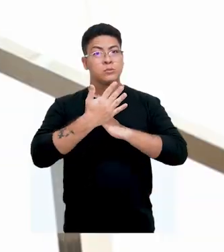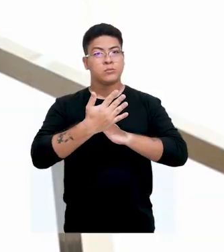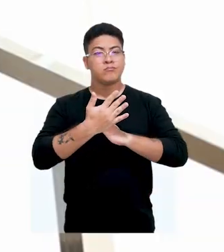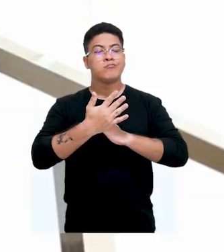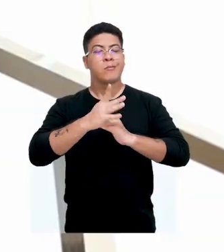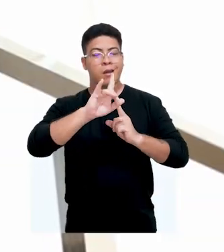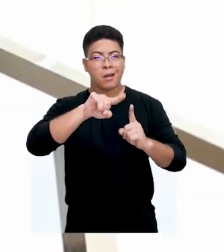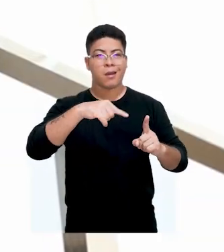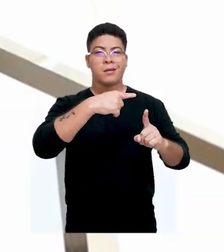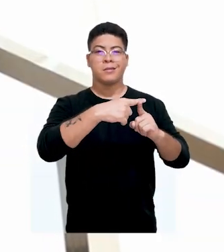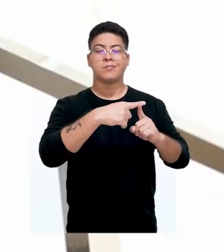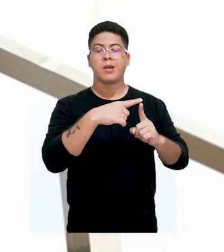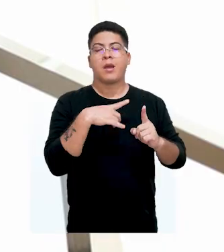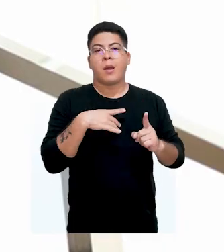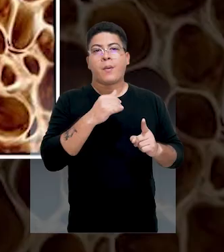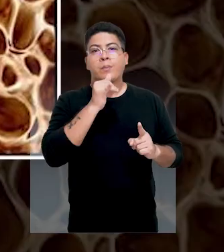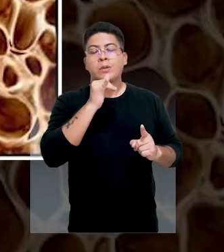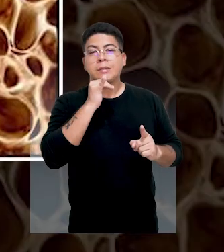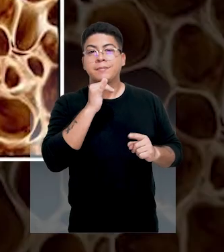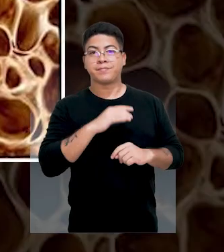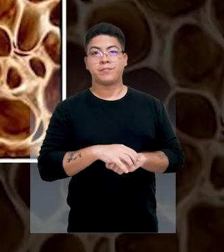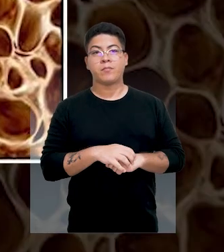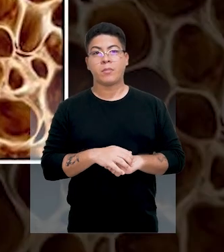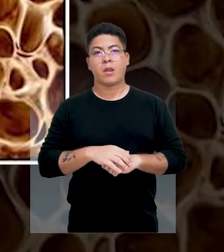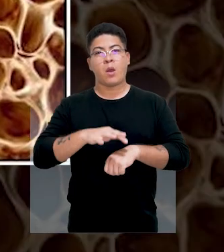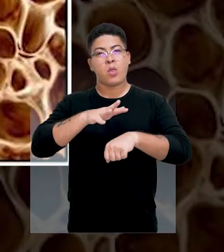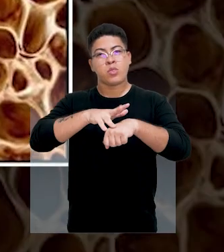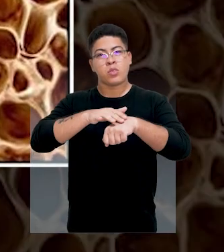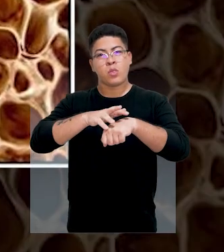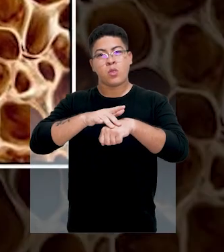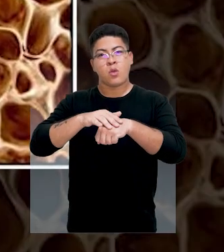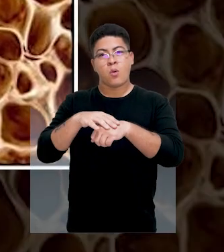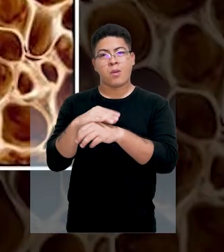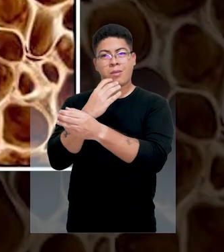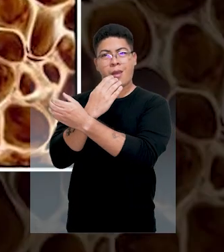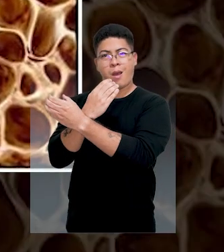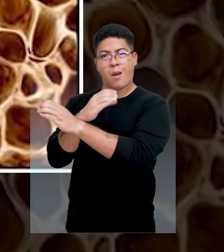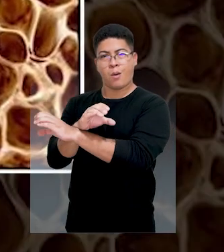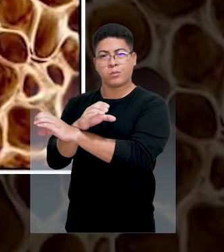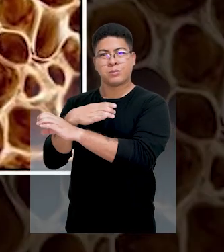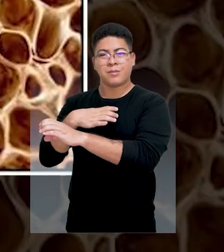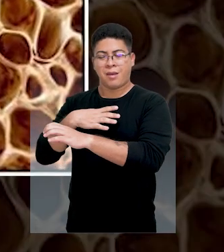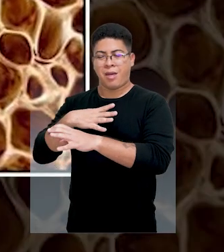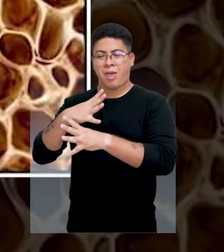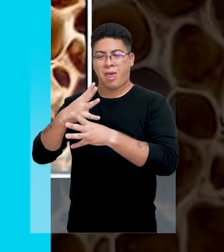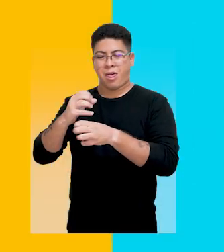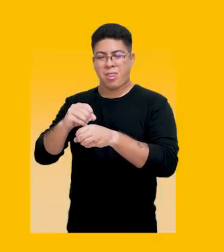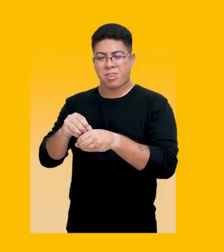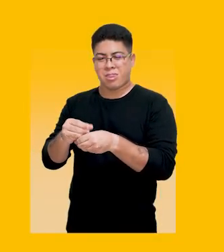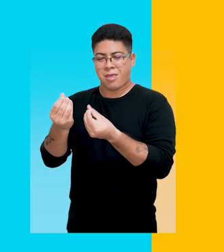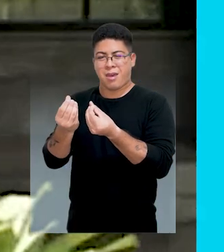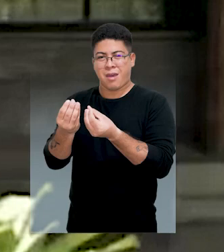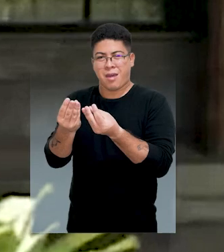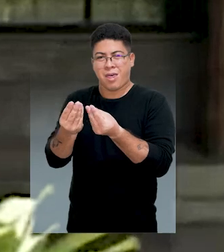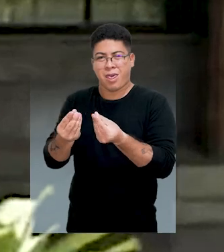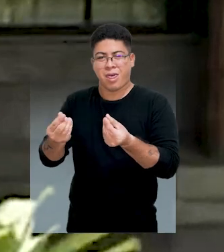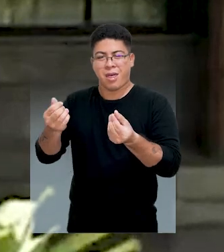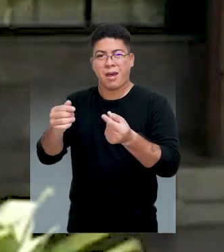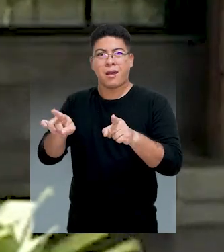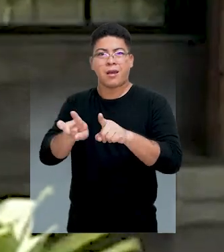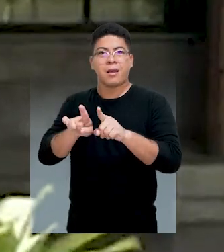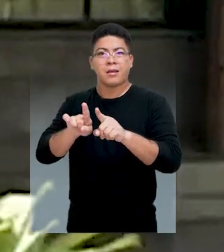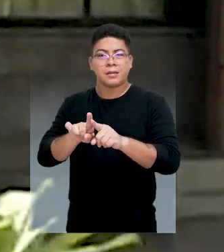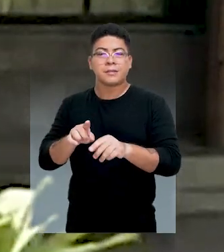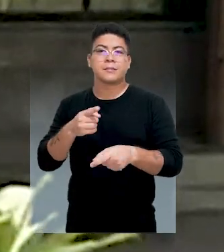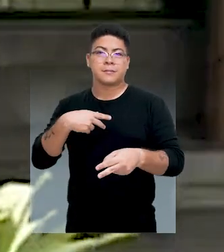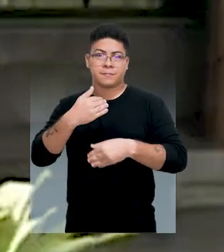a osteoporose, que é uma doença que causa o aumento da perda de massa óssea e é parte do nosso estudo. Devido a esses